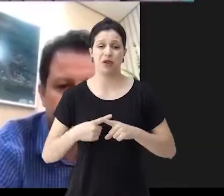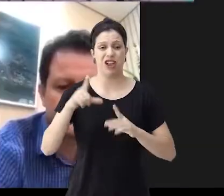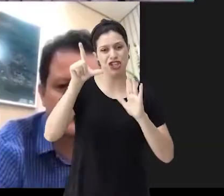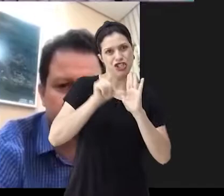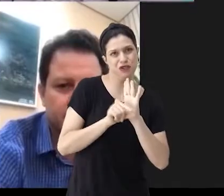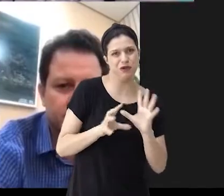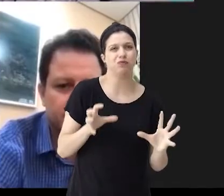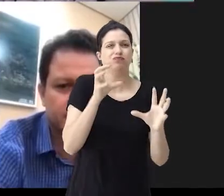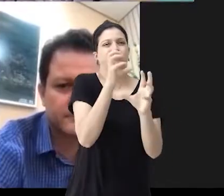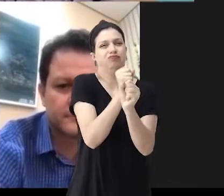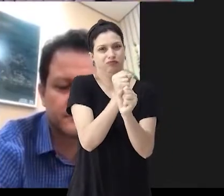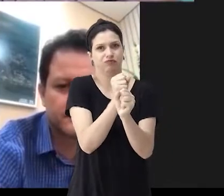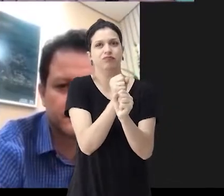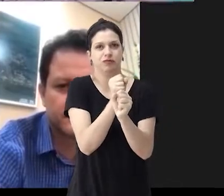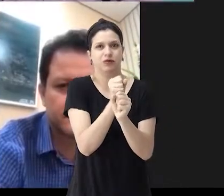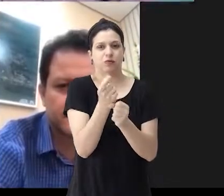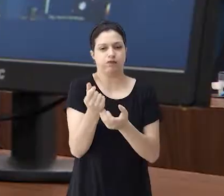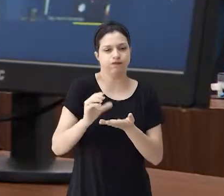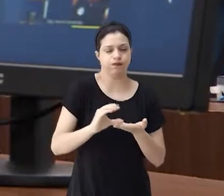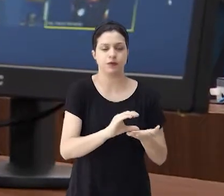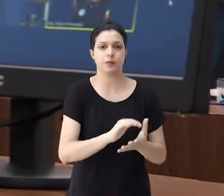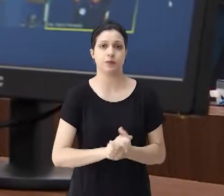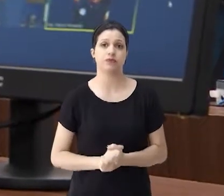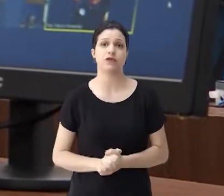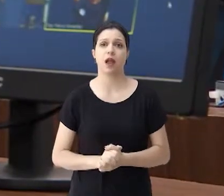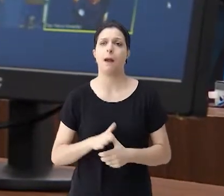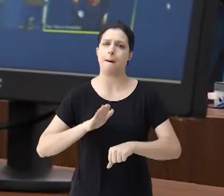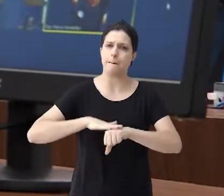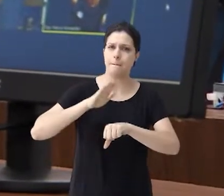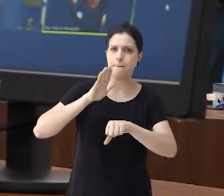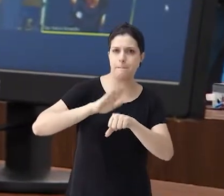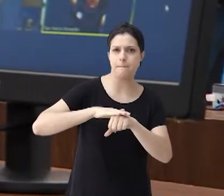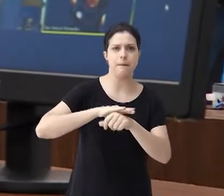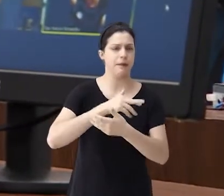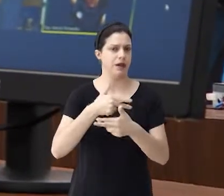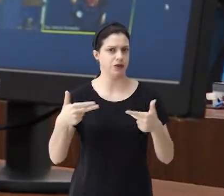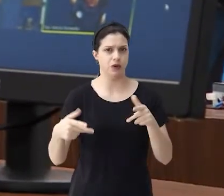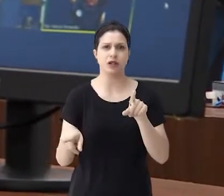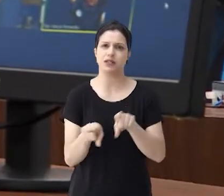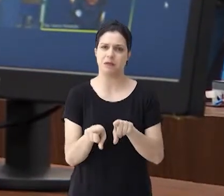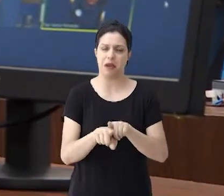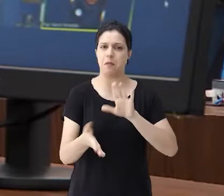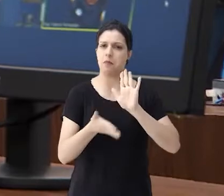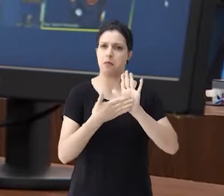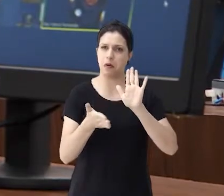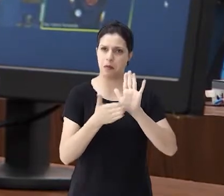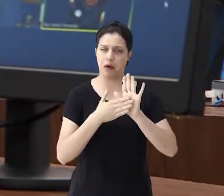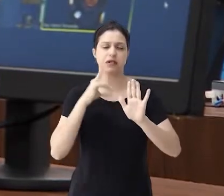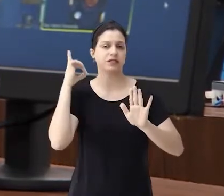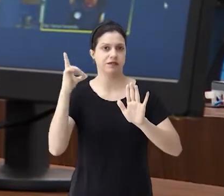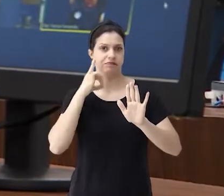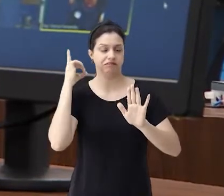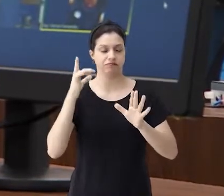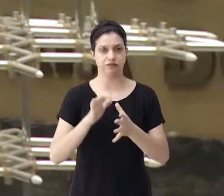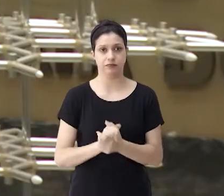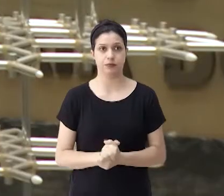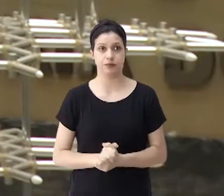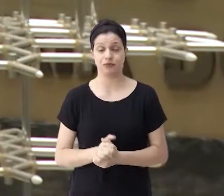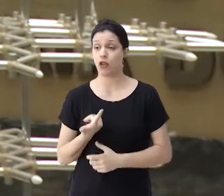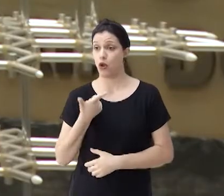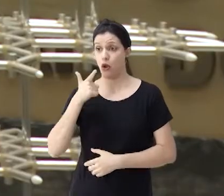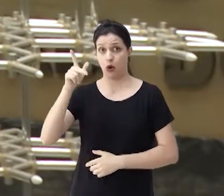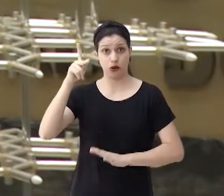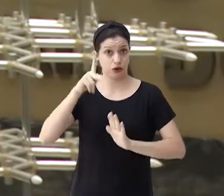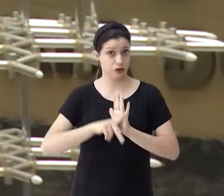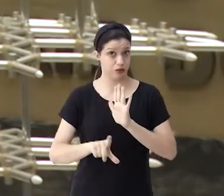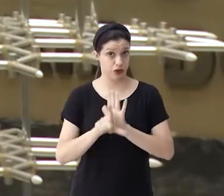arrecadação. Além dessas, mais matérias passaram pelo crivo dos parlamentares e outras foram propostas.